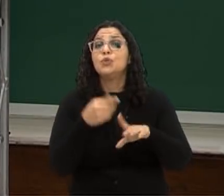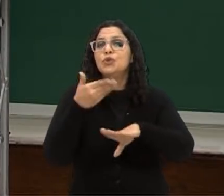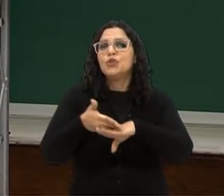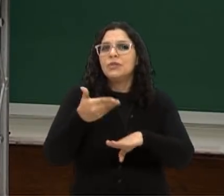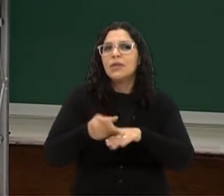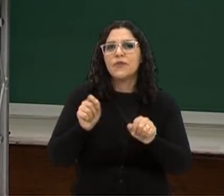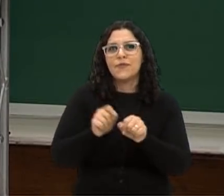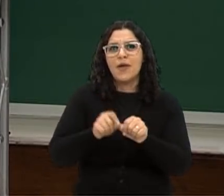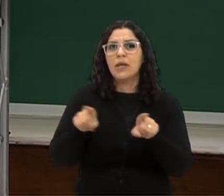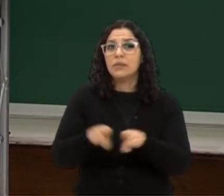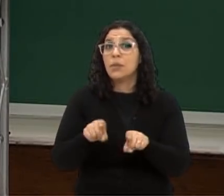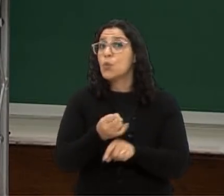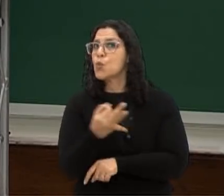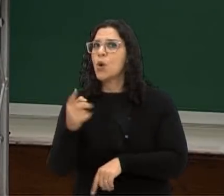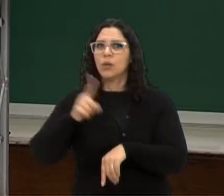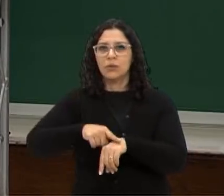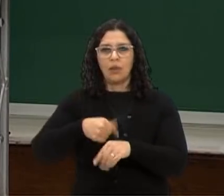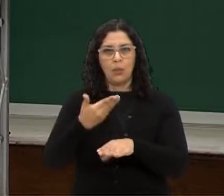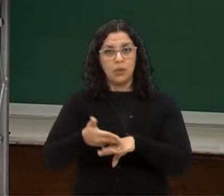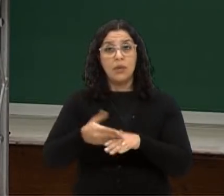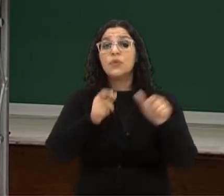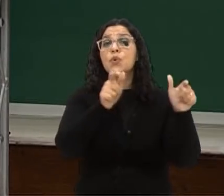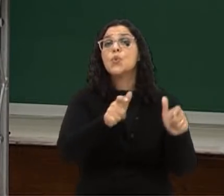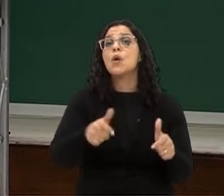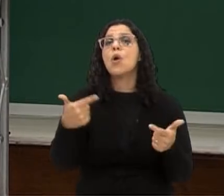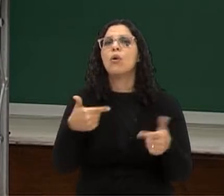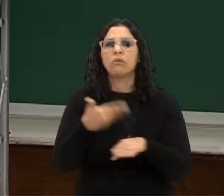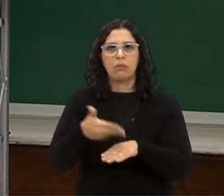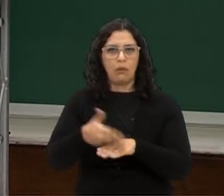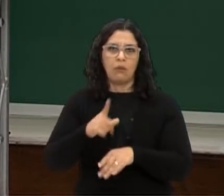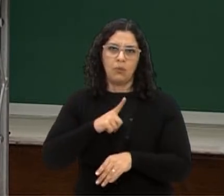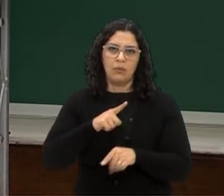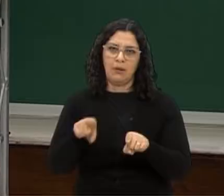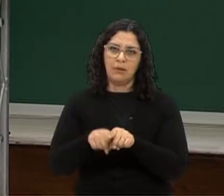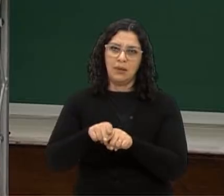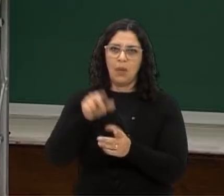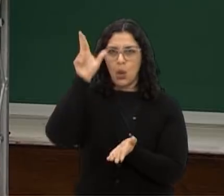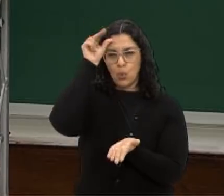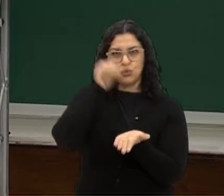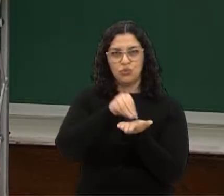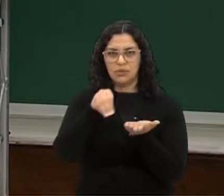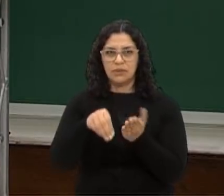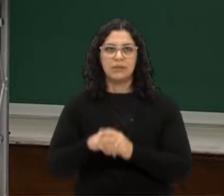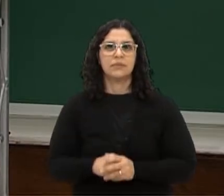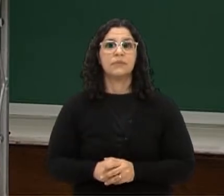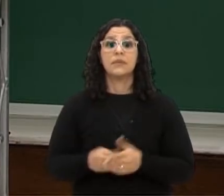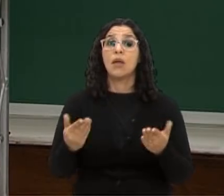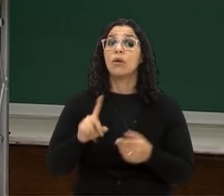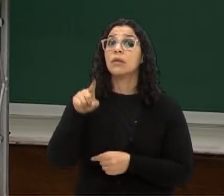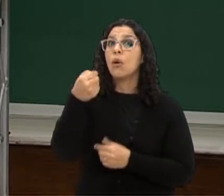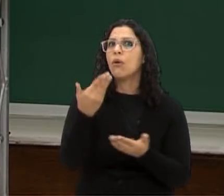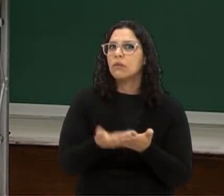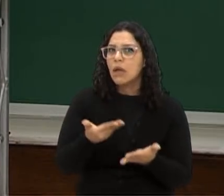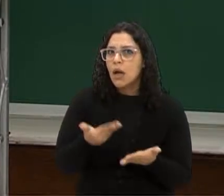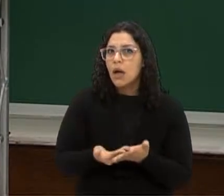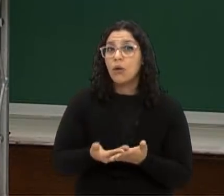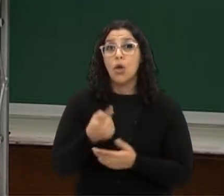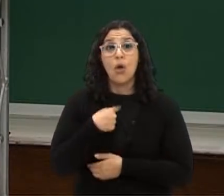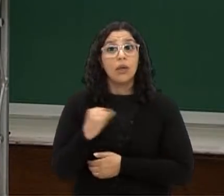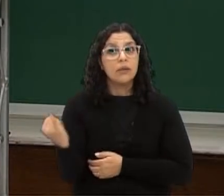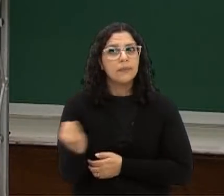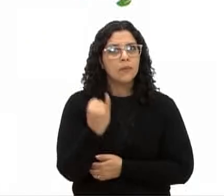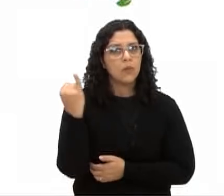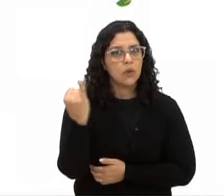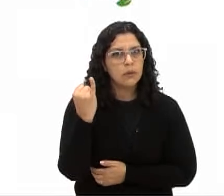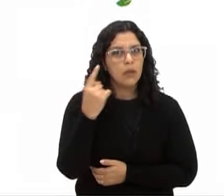eles fazem, a rotina de treino deles, e vimos os locais, que são os clubes que eu mostrei a foto para vocês ali. Para a próxima aula, isso é